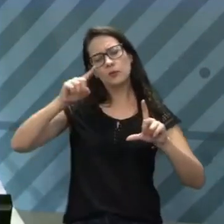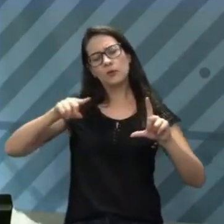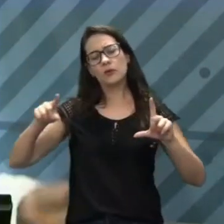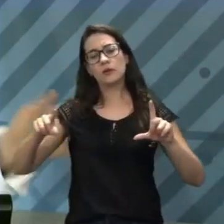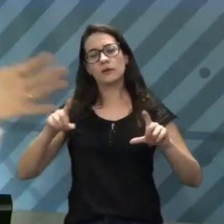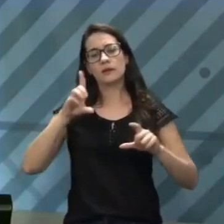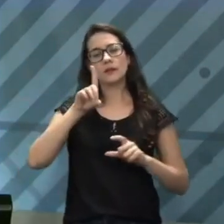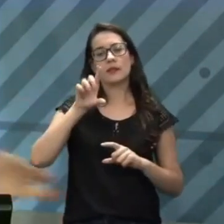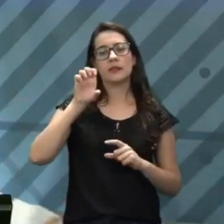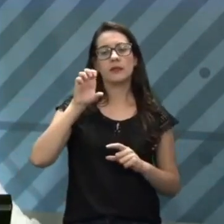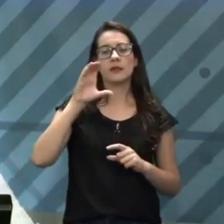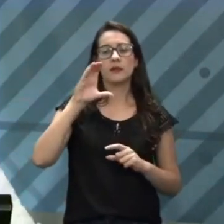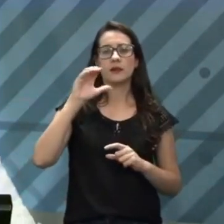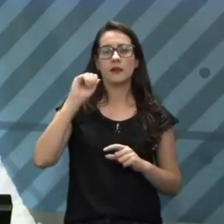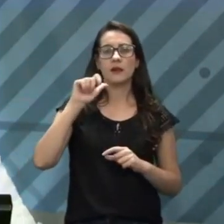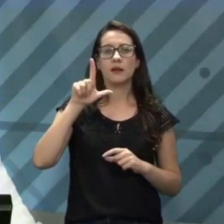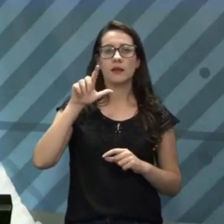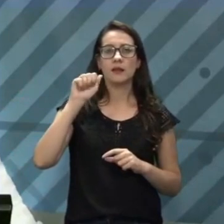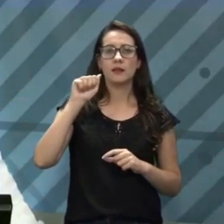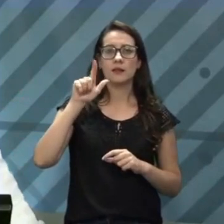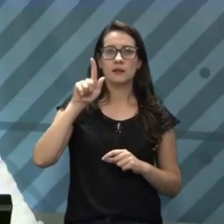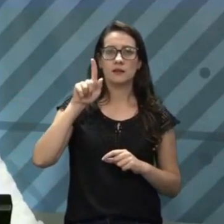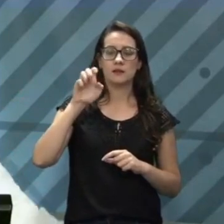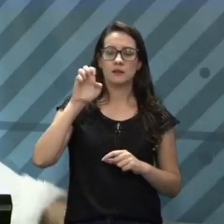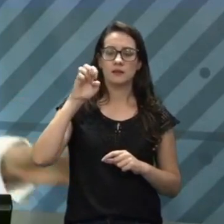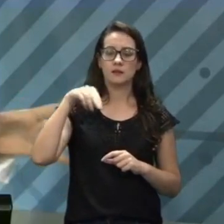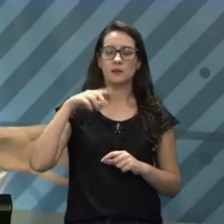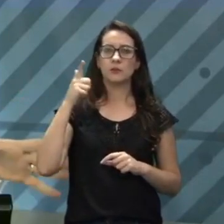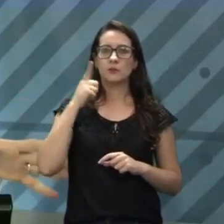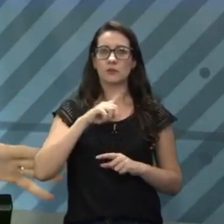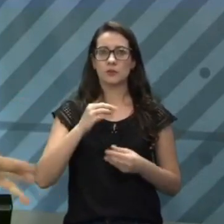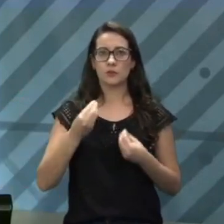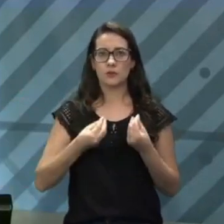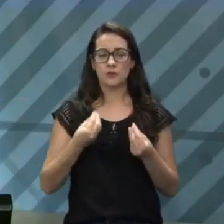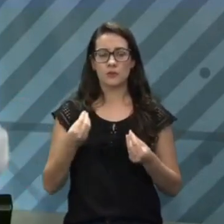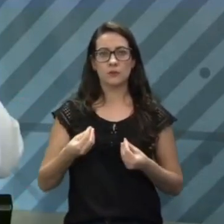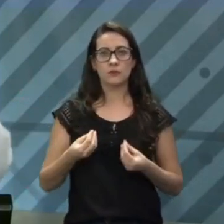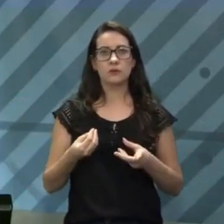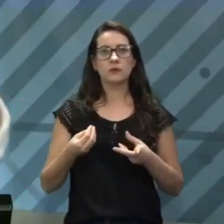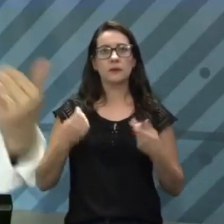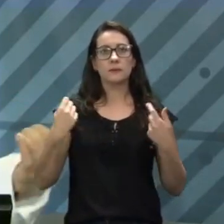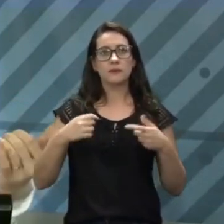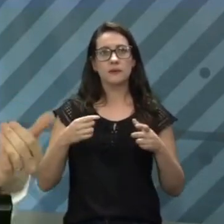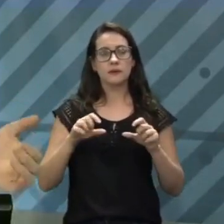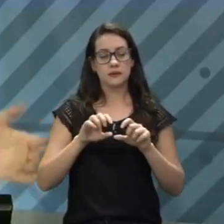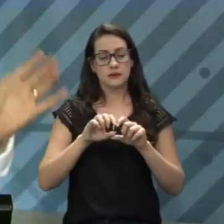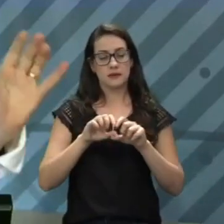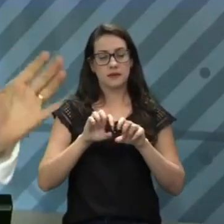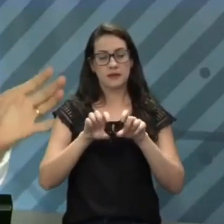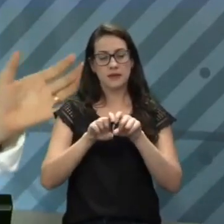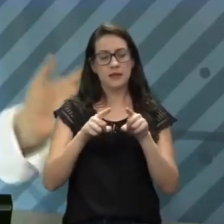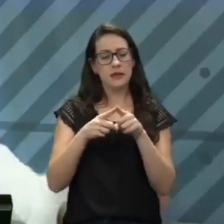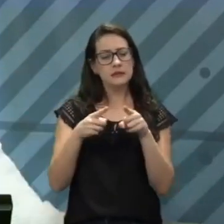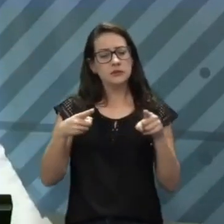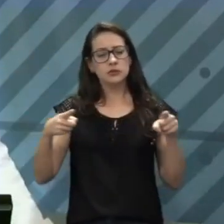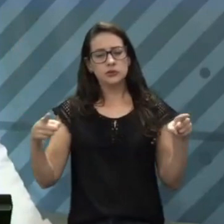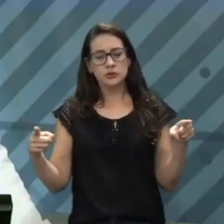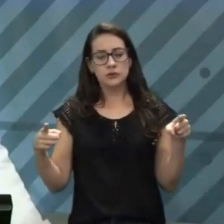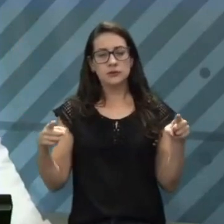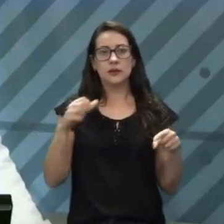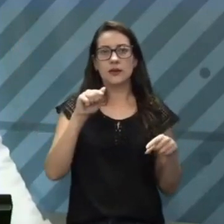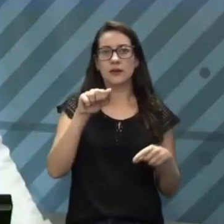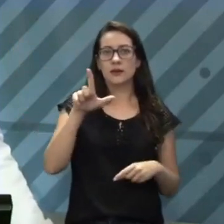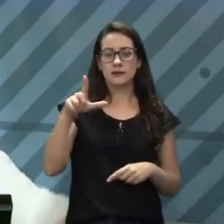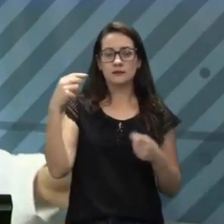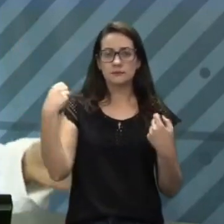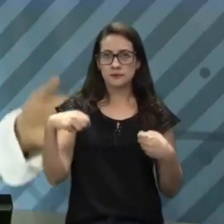fletor, essa economia da nossa obra. A gente tem que considerar essa distância AL, que é uma distância de ancoragem da